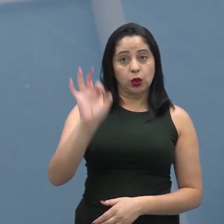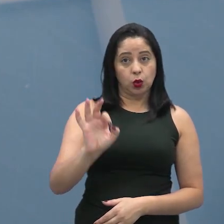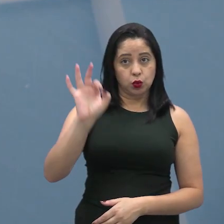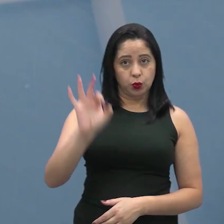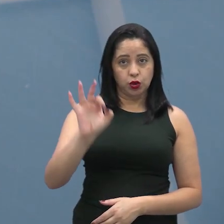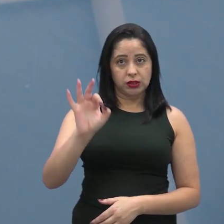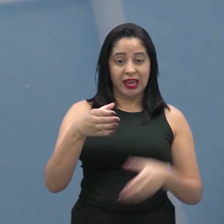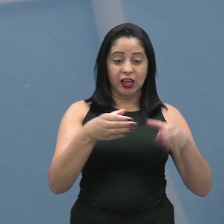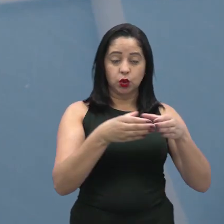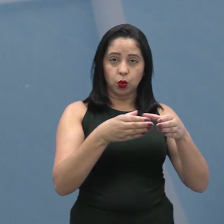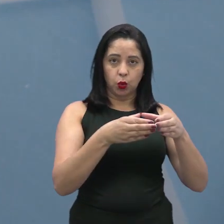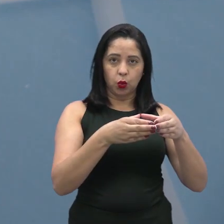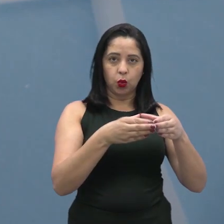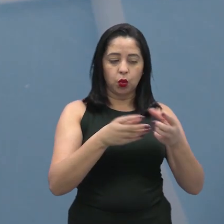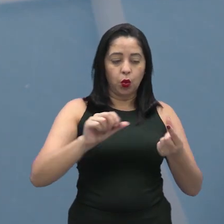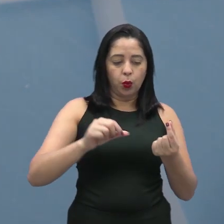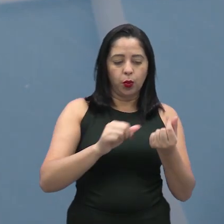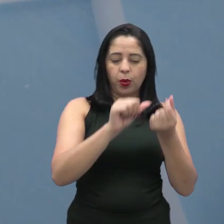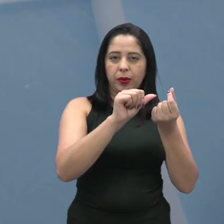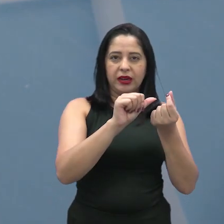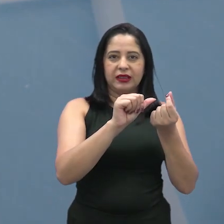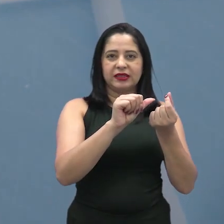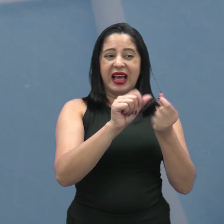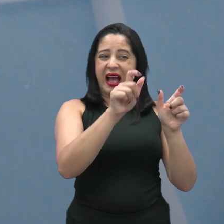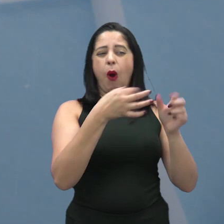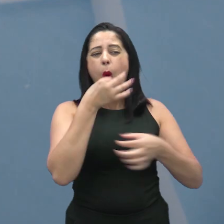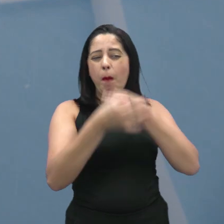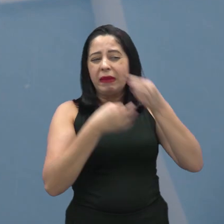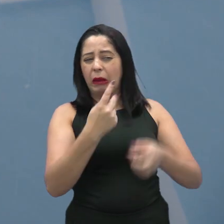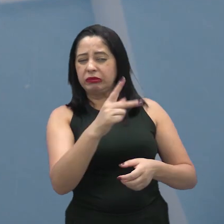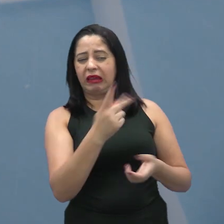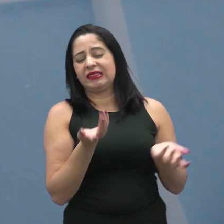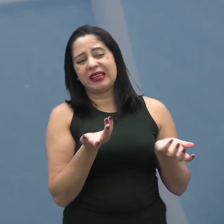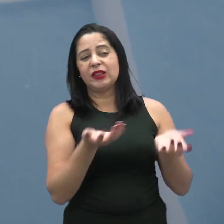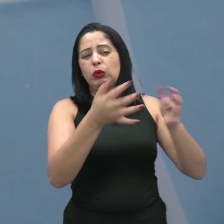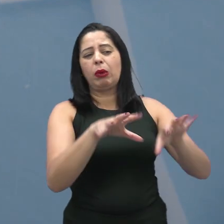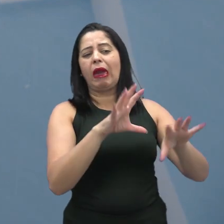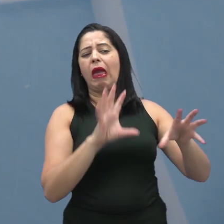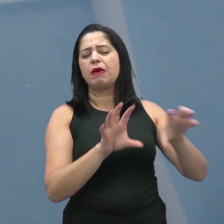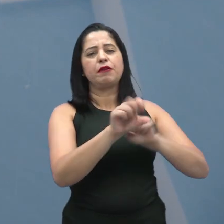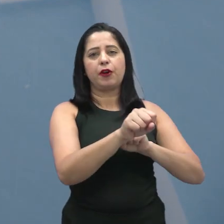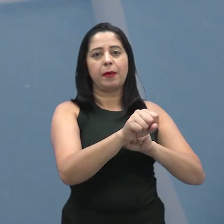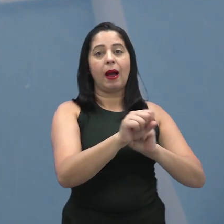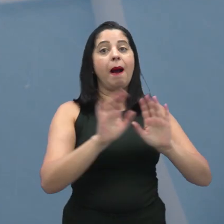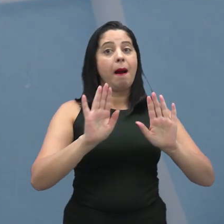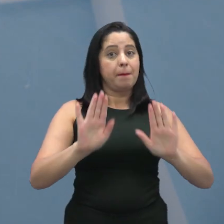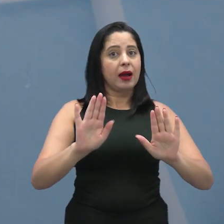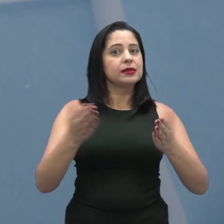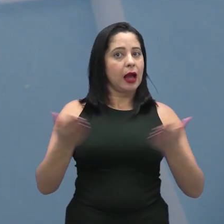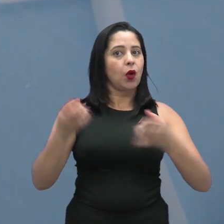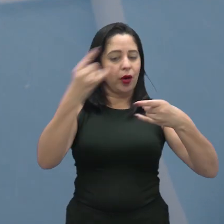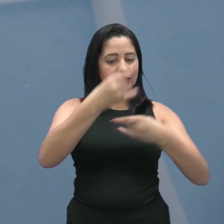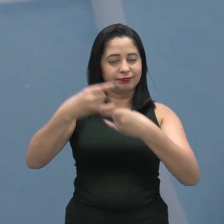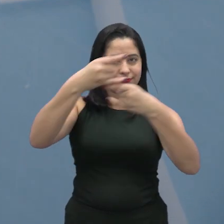da classe média o diploma ele é importante. A gente repercutiu esse dado, né, com um outro participante que